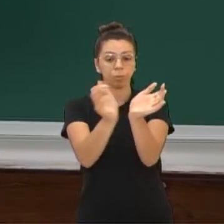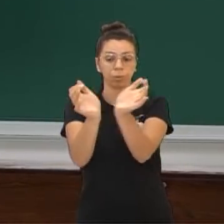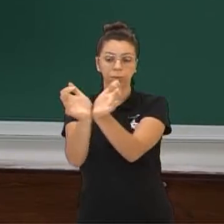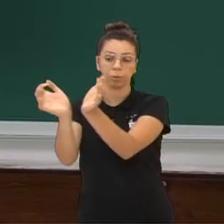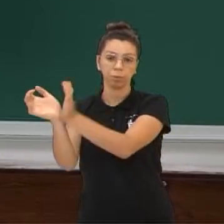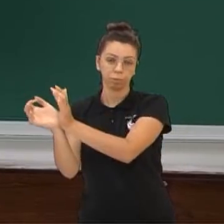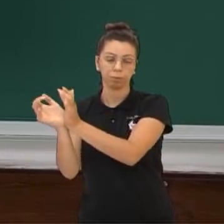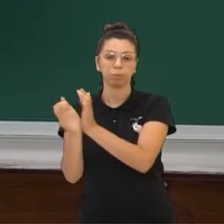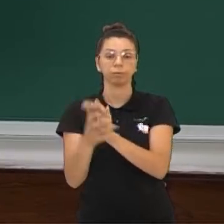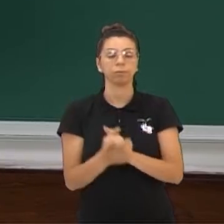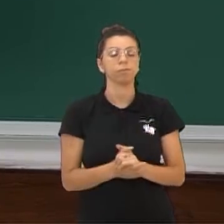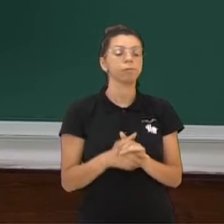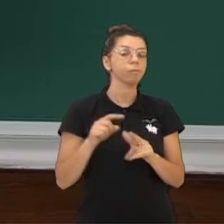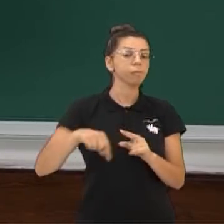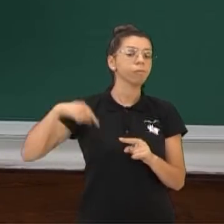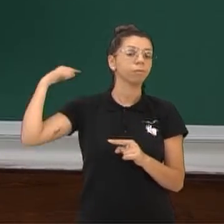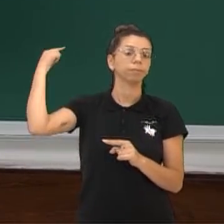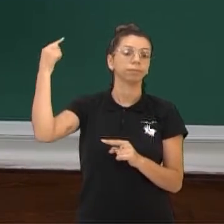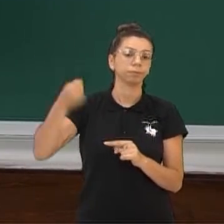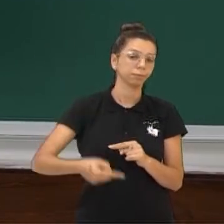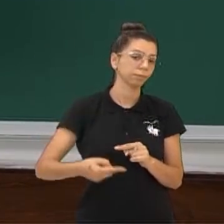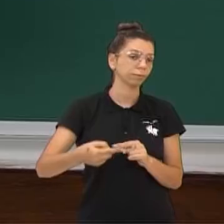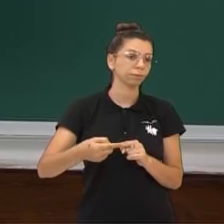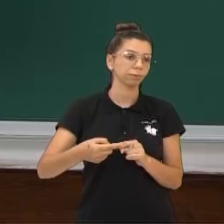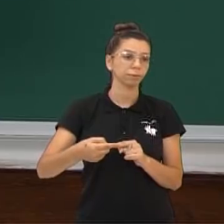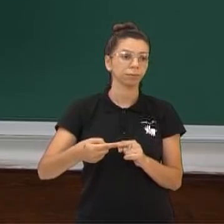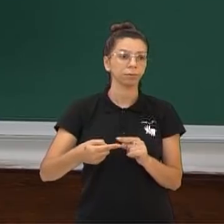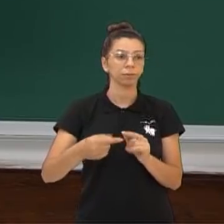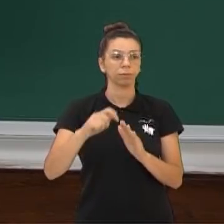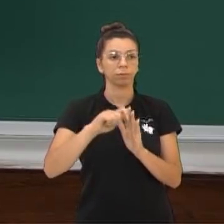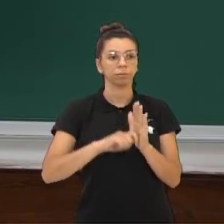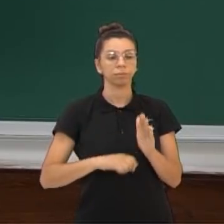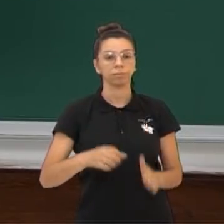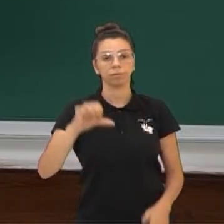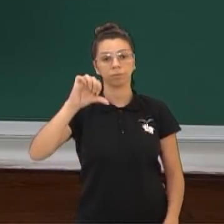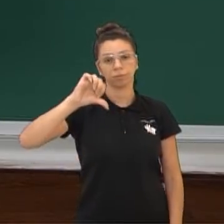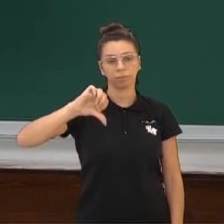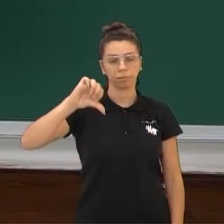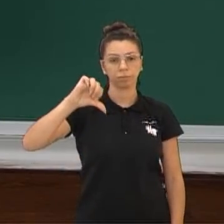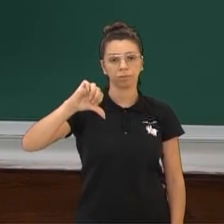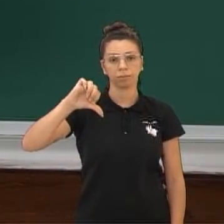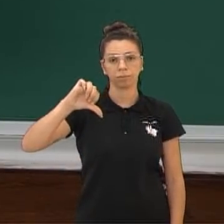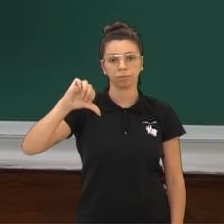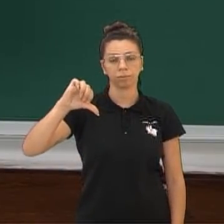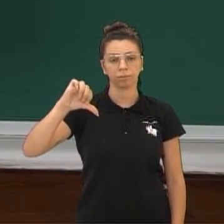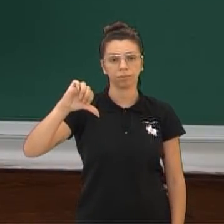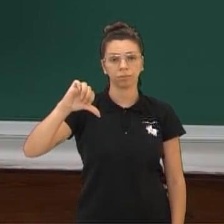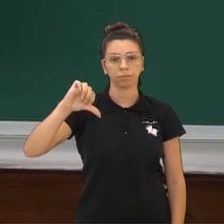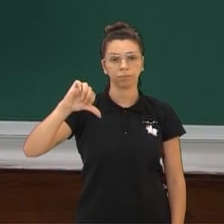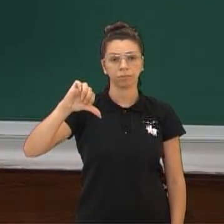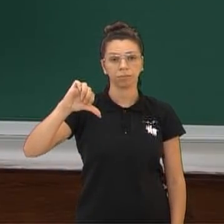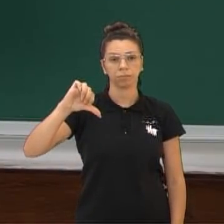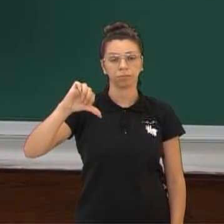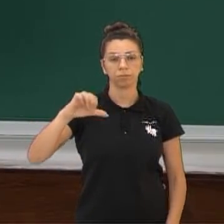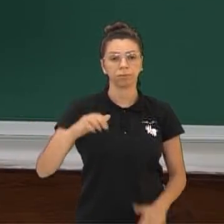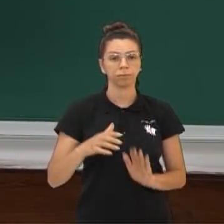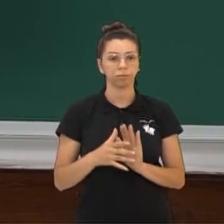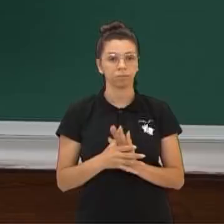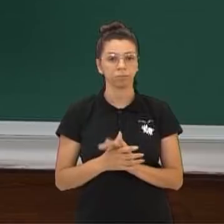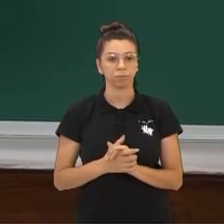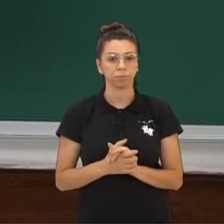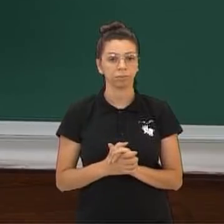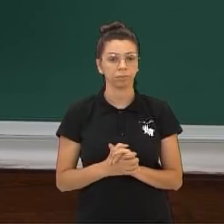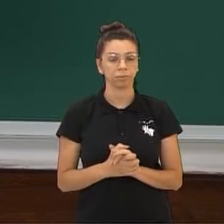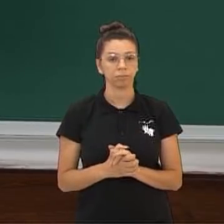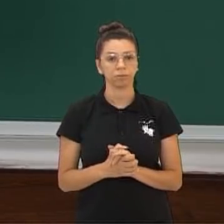que invadiram. Depois disso, lá no 9th century, no século 9, the Viking